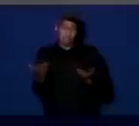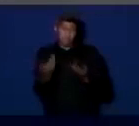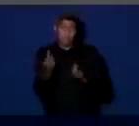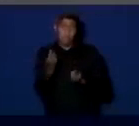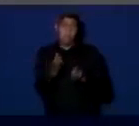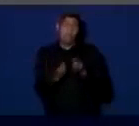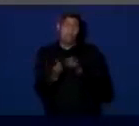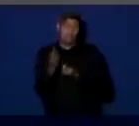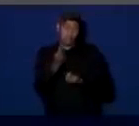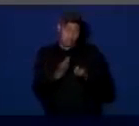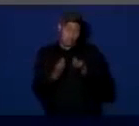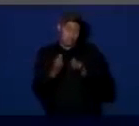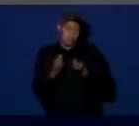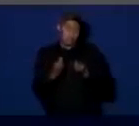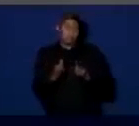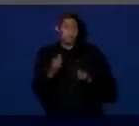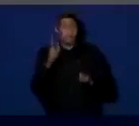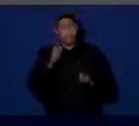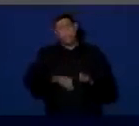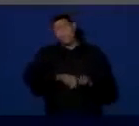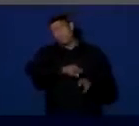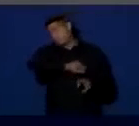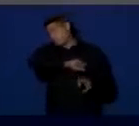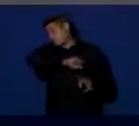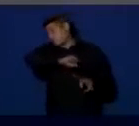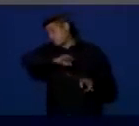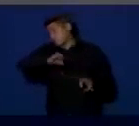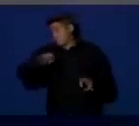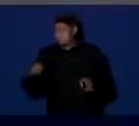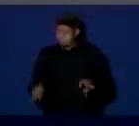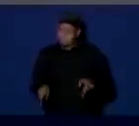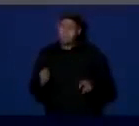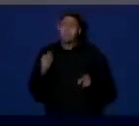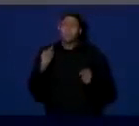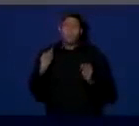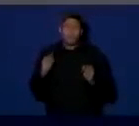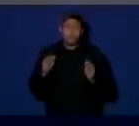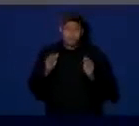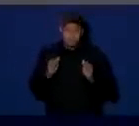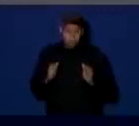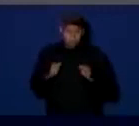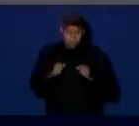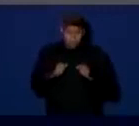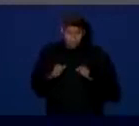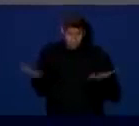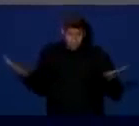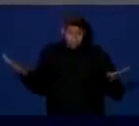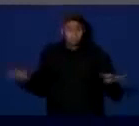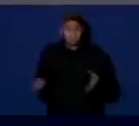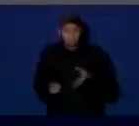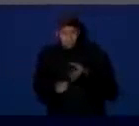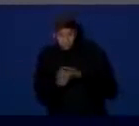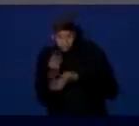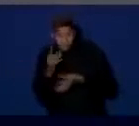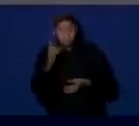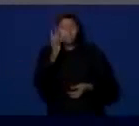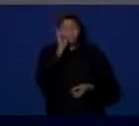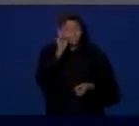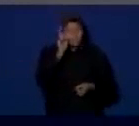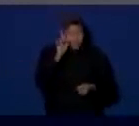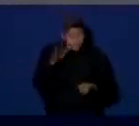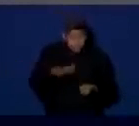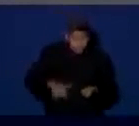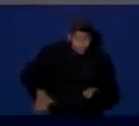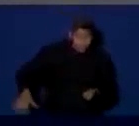de serviços. E os serviços são infindáveis, né? Ou seja, o que você pode gastar e os serviços que surgem diariamente